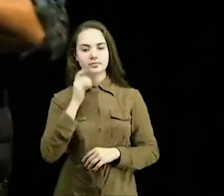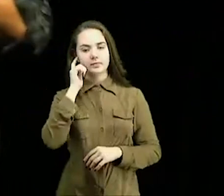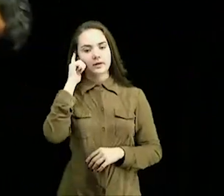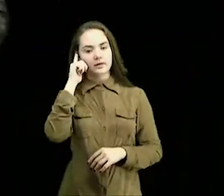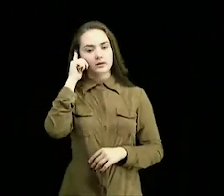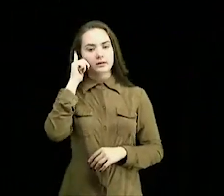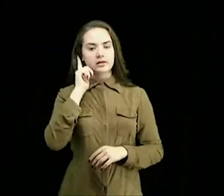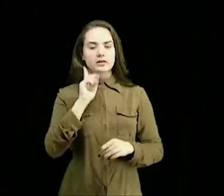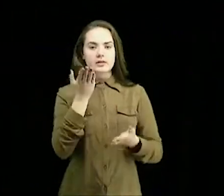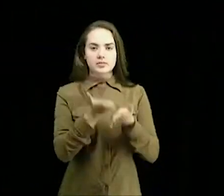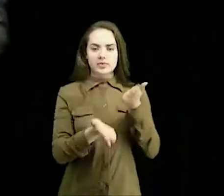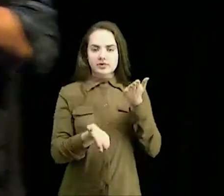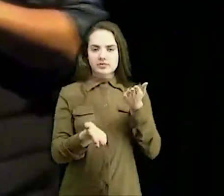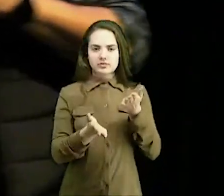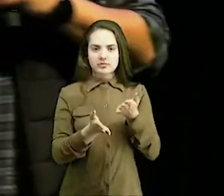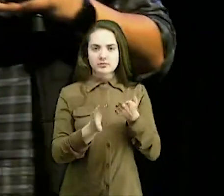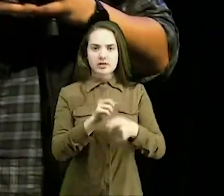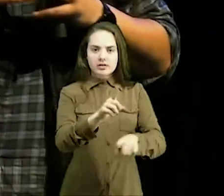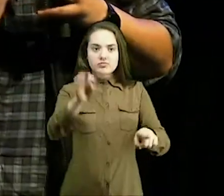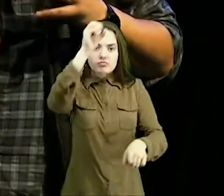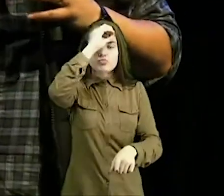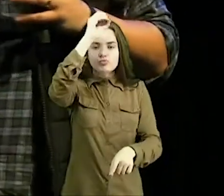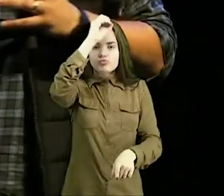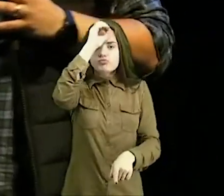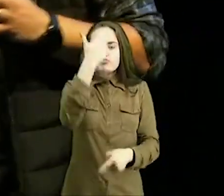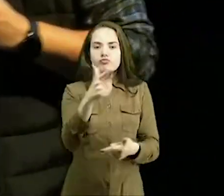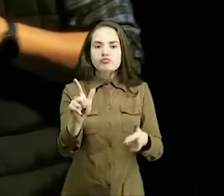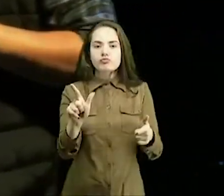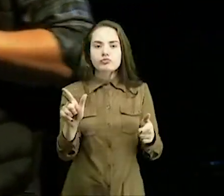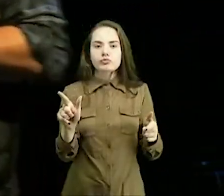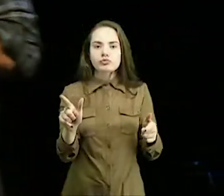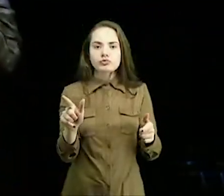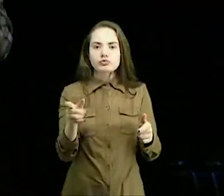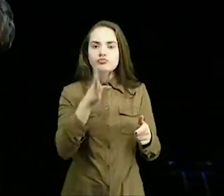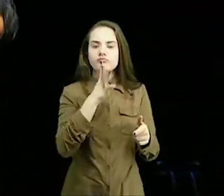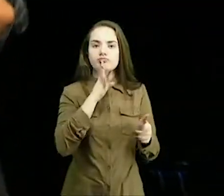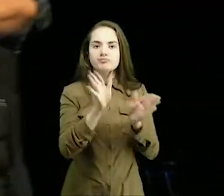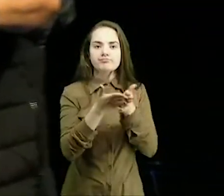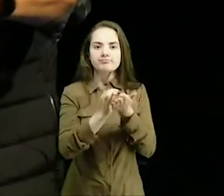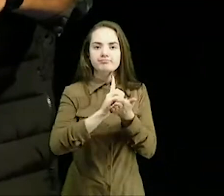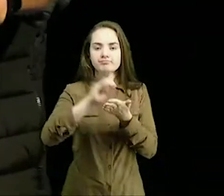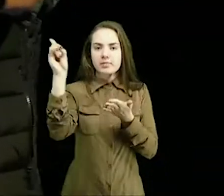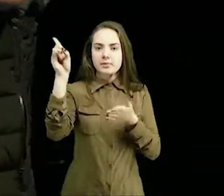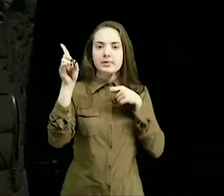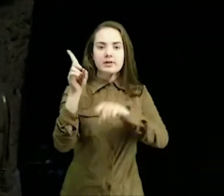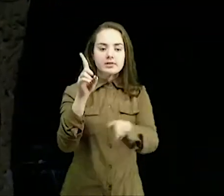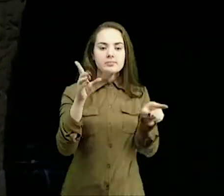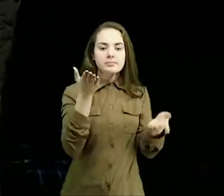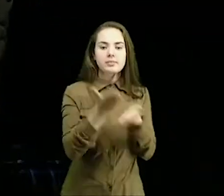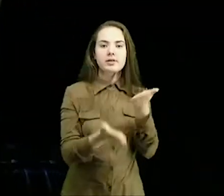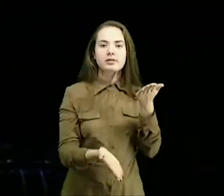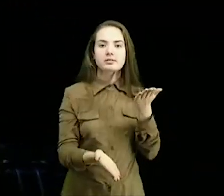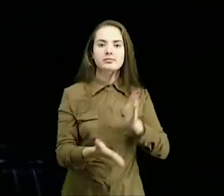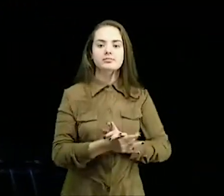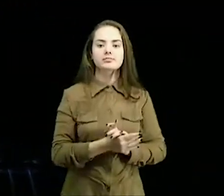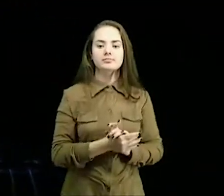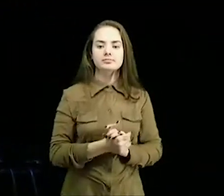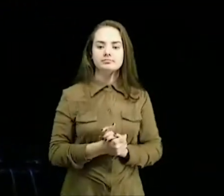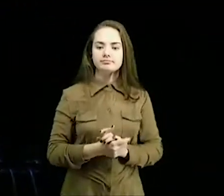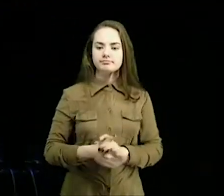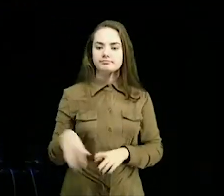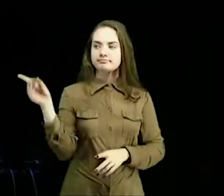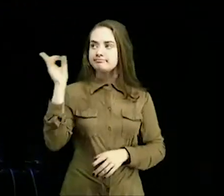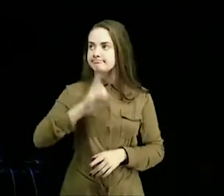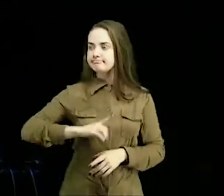tempo não tinha escola de formação, não tinha escola bíblica. Eles perderam. O nosso Deus, Ele vai exigir da gente